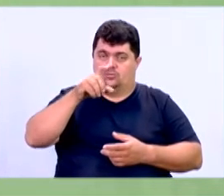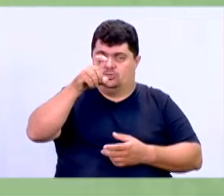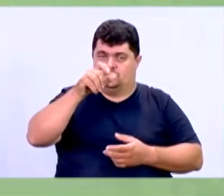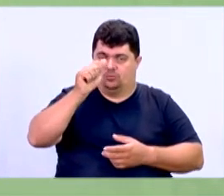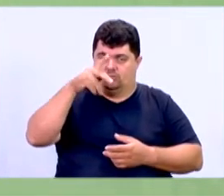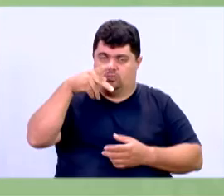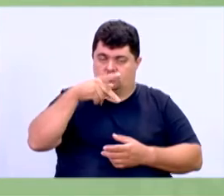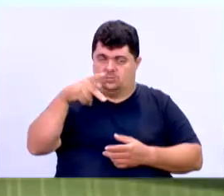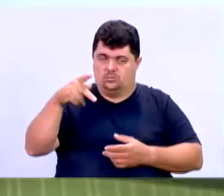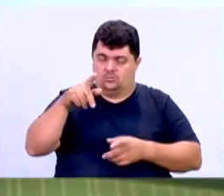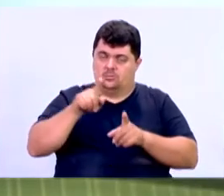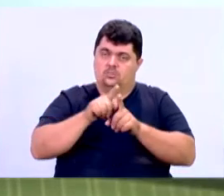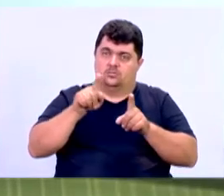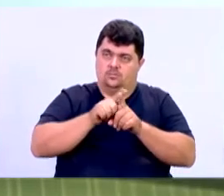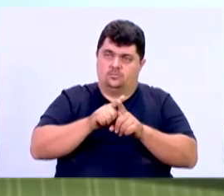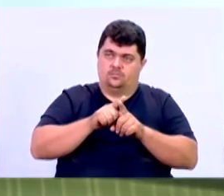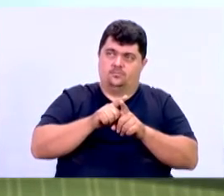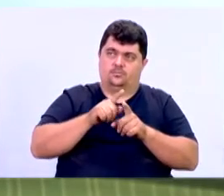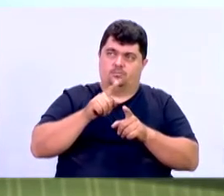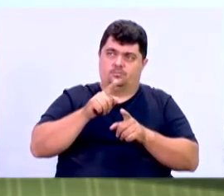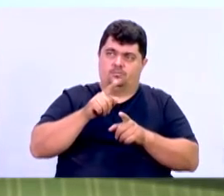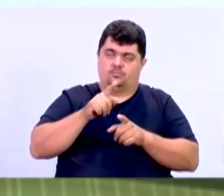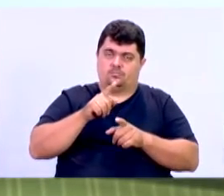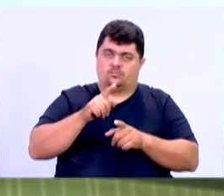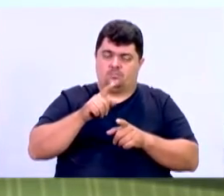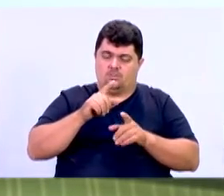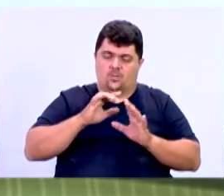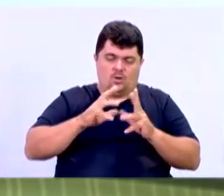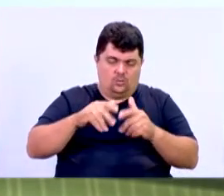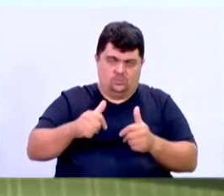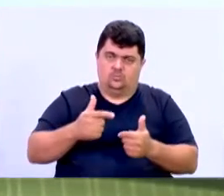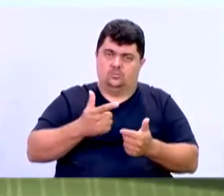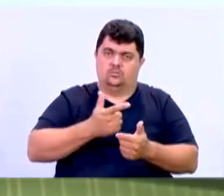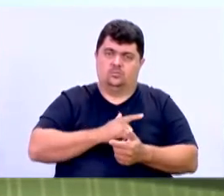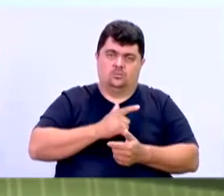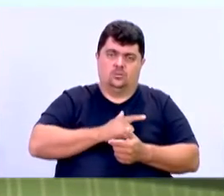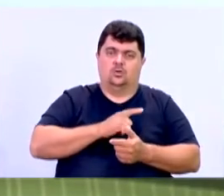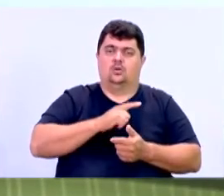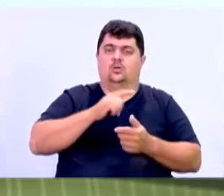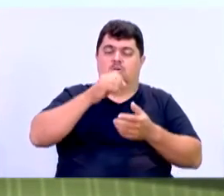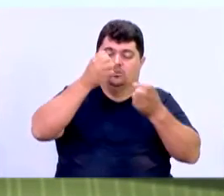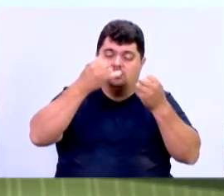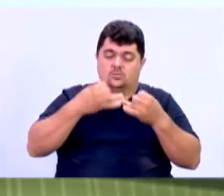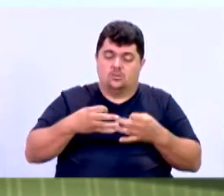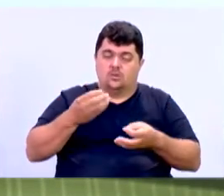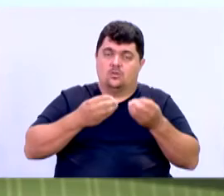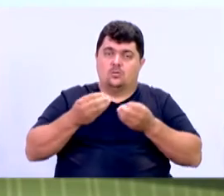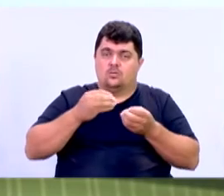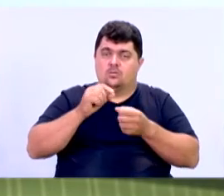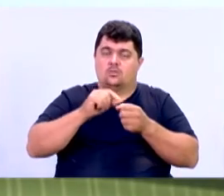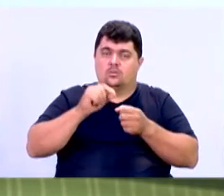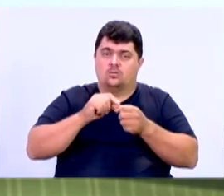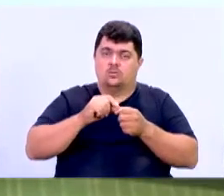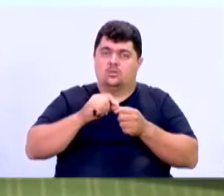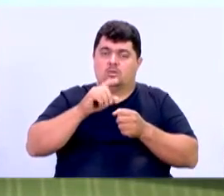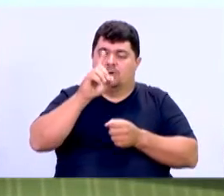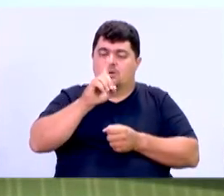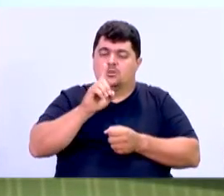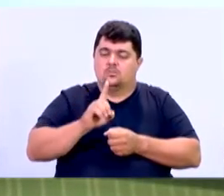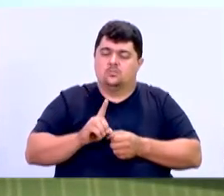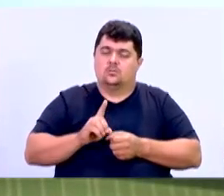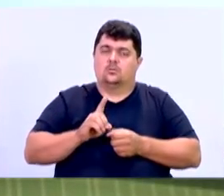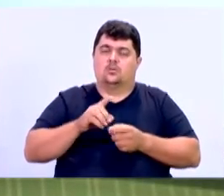da instalação desse servidor web, o pacote MP como um todo, tem também tutoriais passo a passo para se fazer com cada